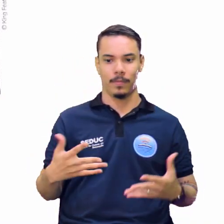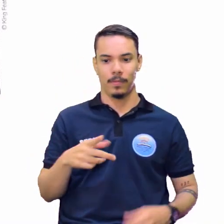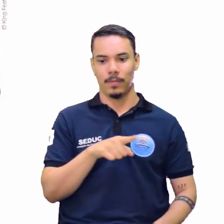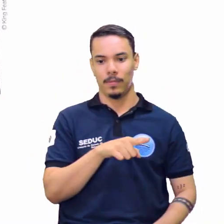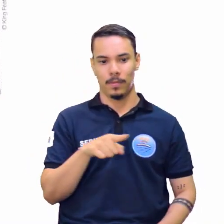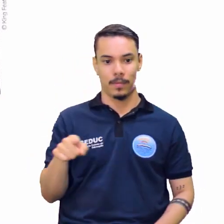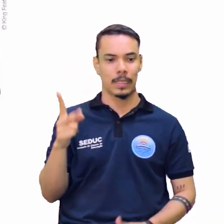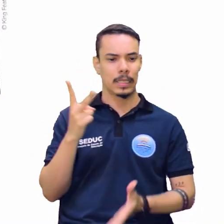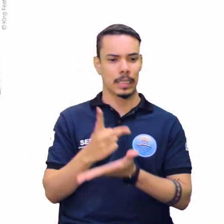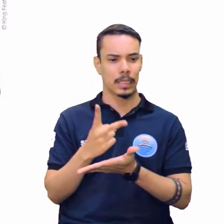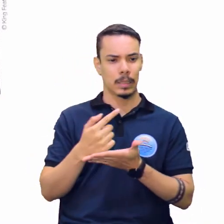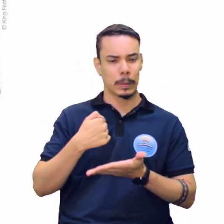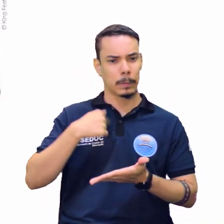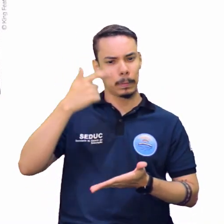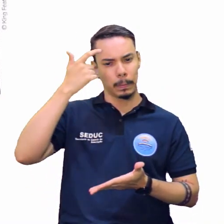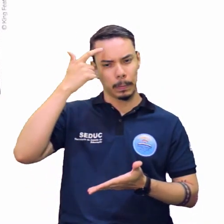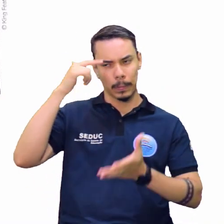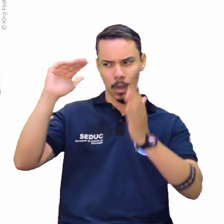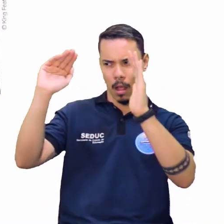fazer análise